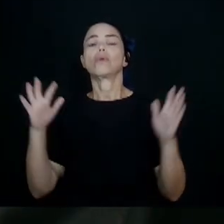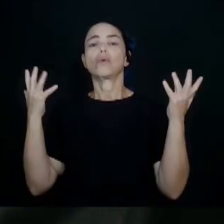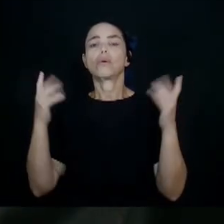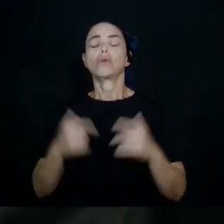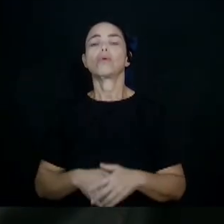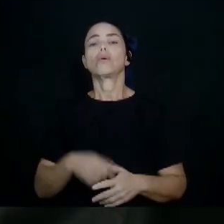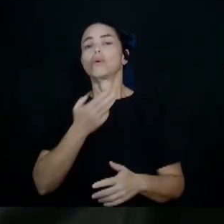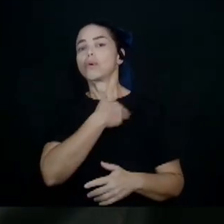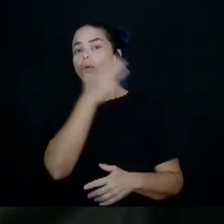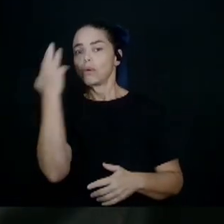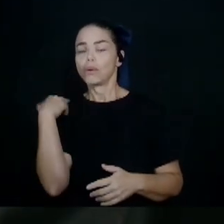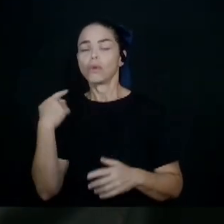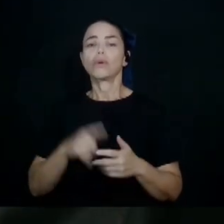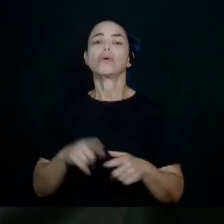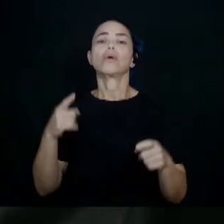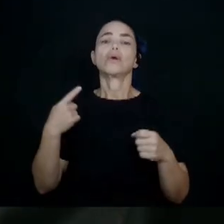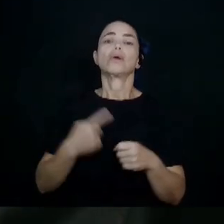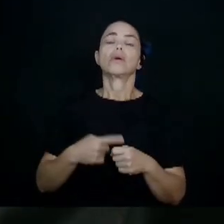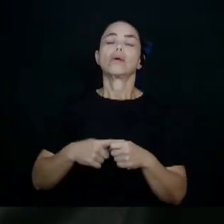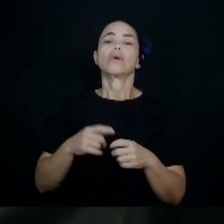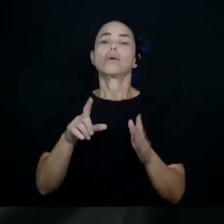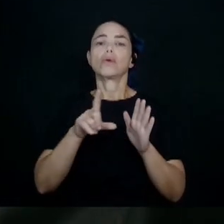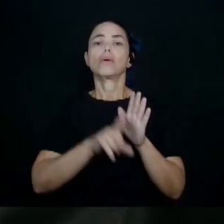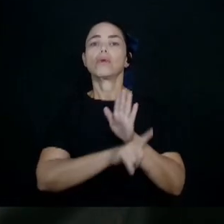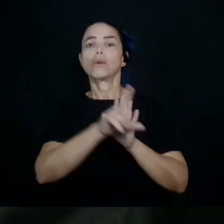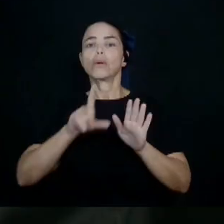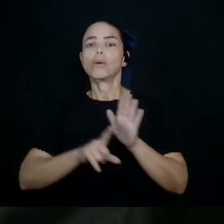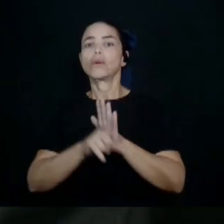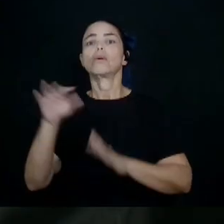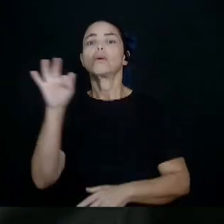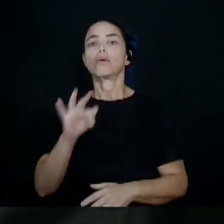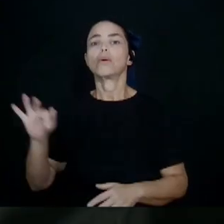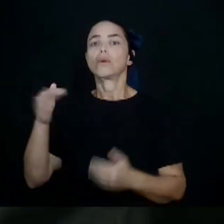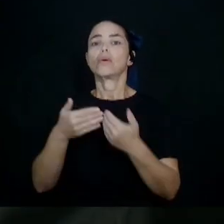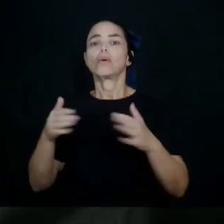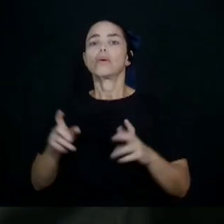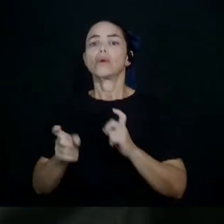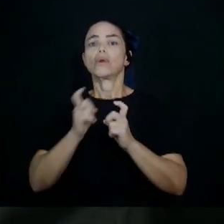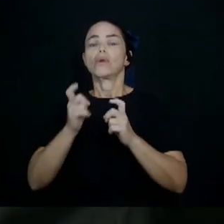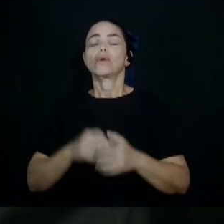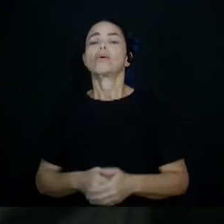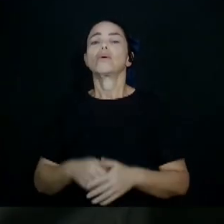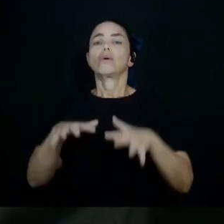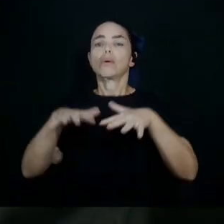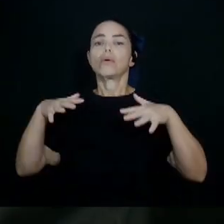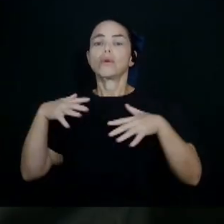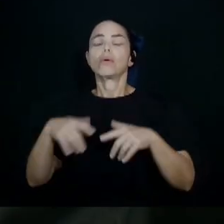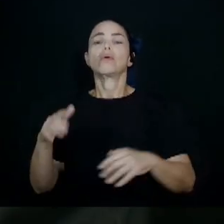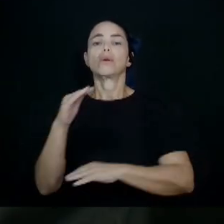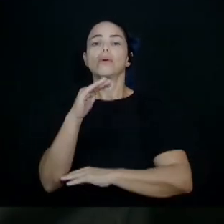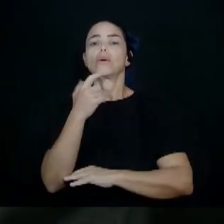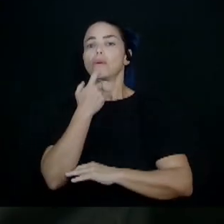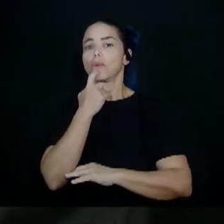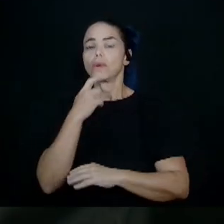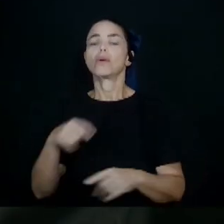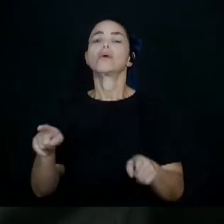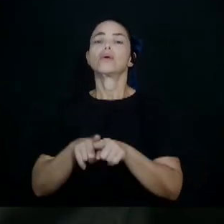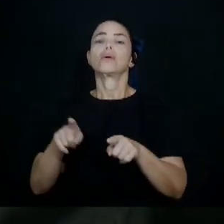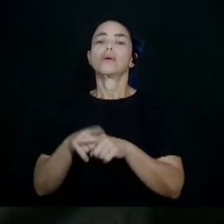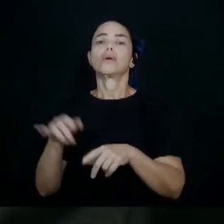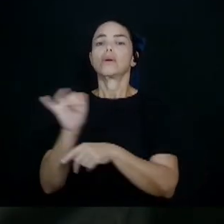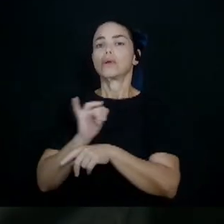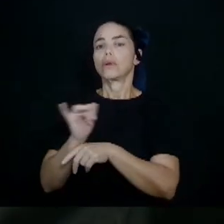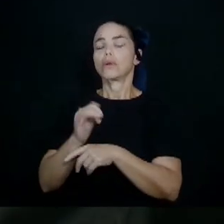conforme a legislação federal. A reunião é aberta ao público, vai acontecer no plenário da Câmara e também terá transmissão ao vivo aqui pela TV